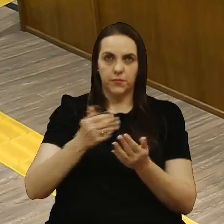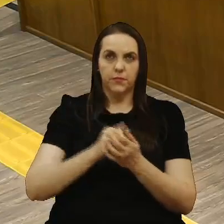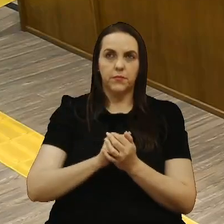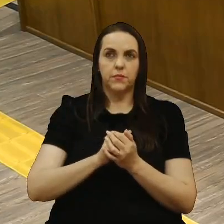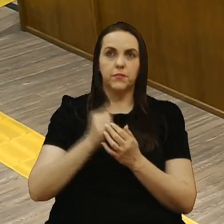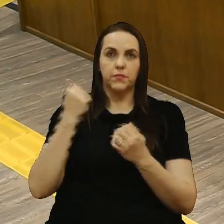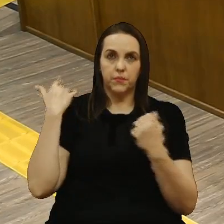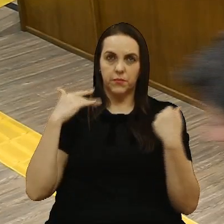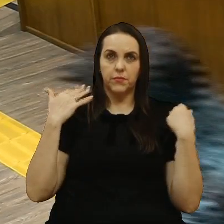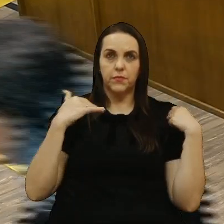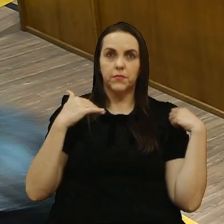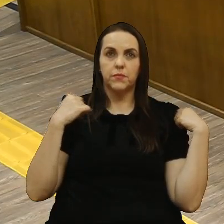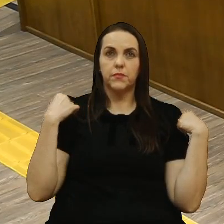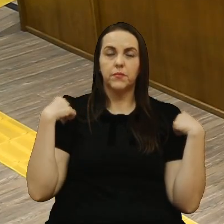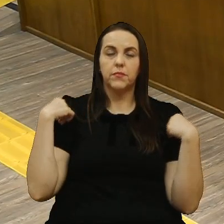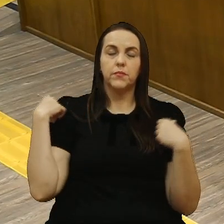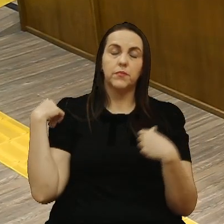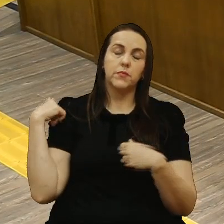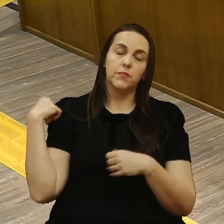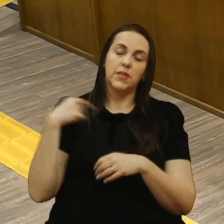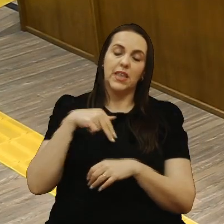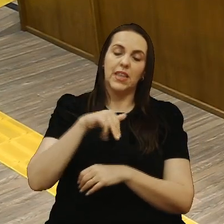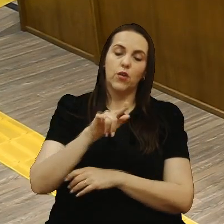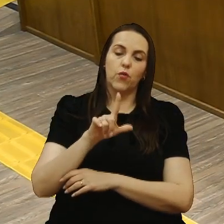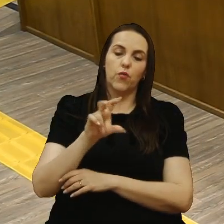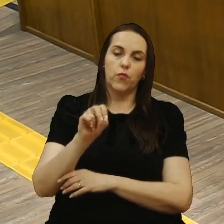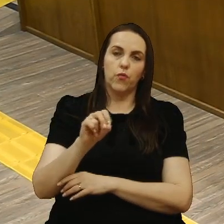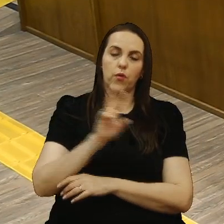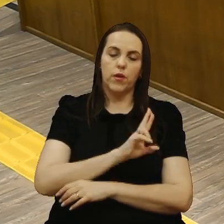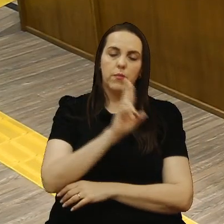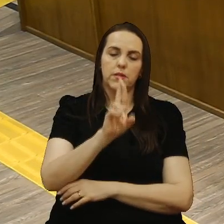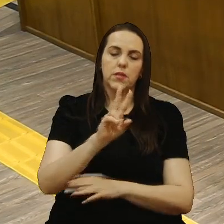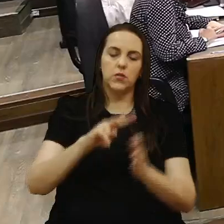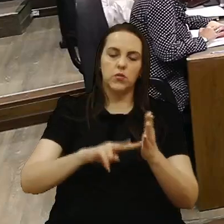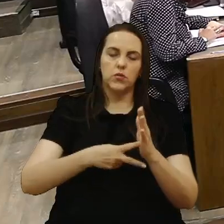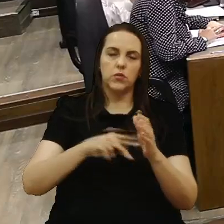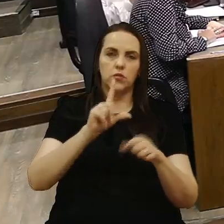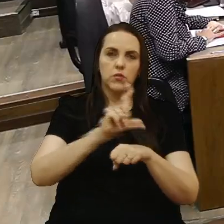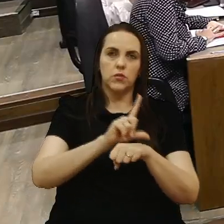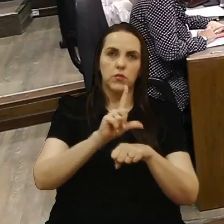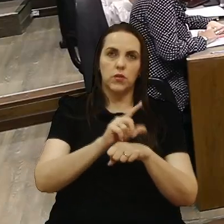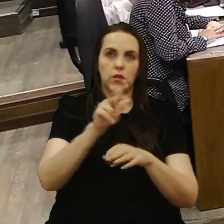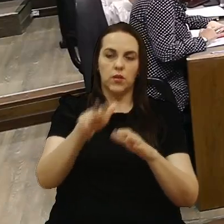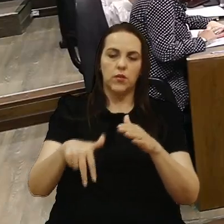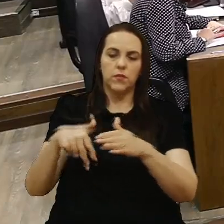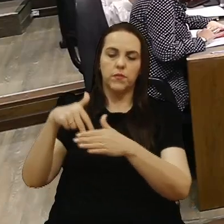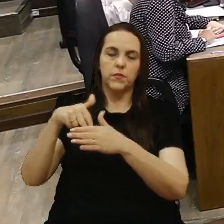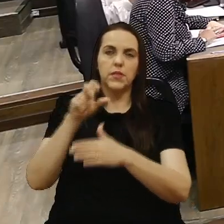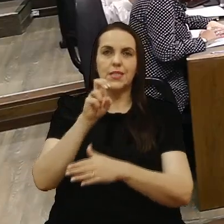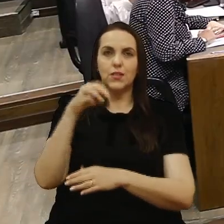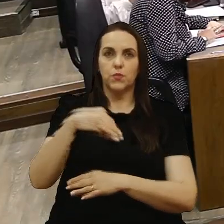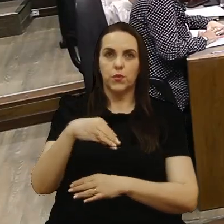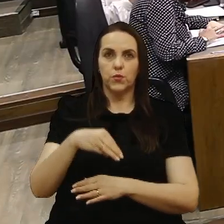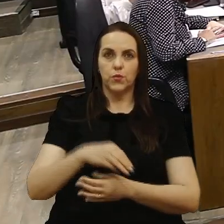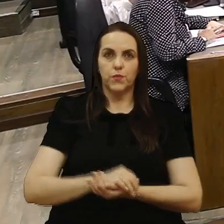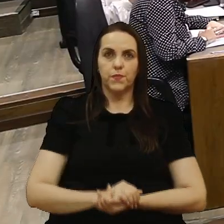O senhor Nilvo Riboldi Filho, representante do Sindicomerciários, até a tribuna para falar pelo tempo de 5